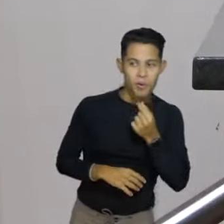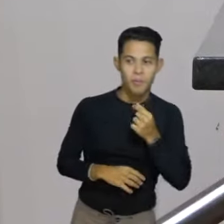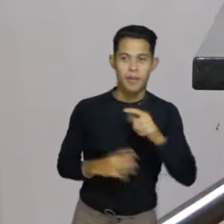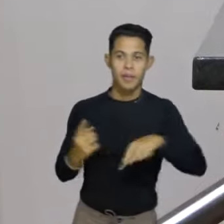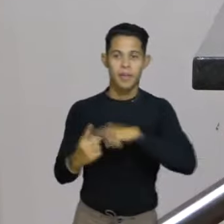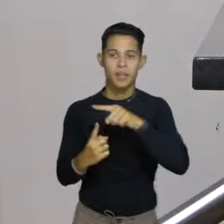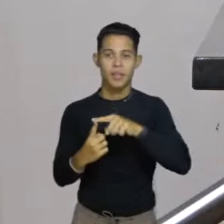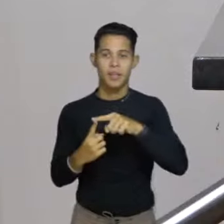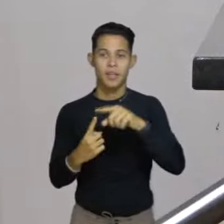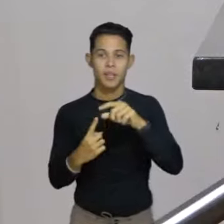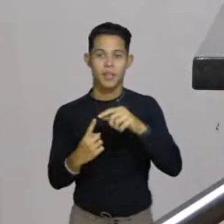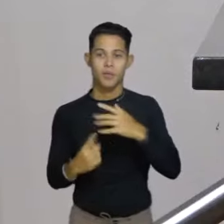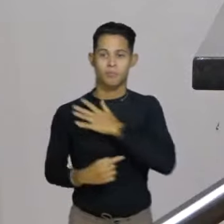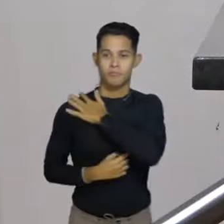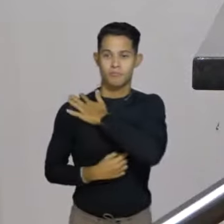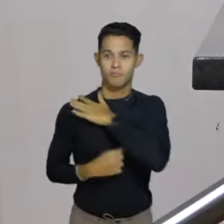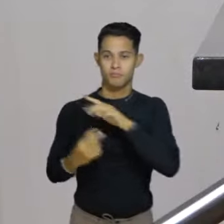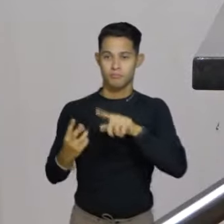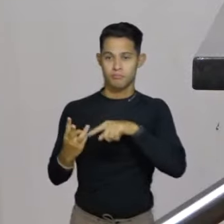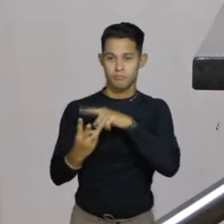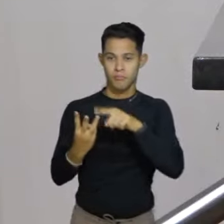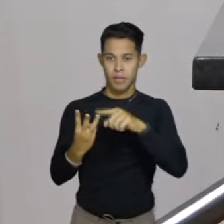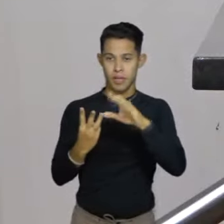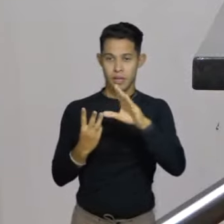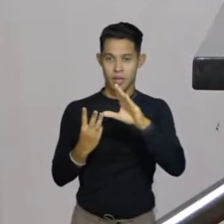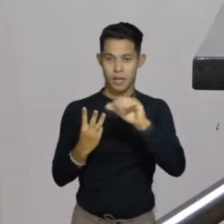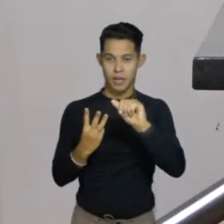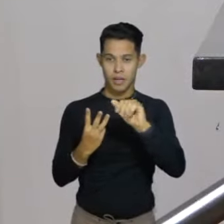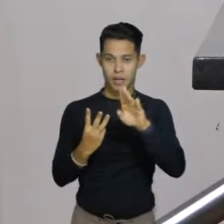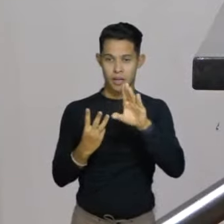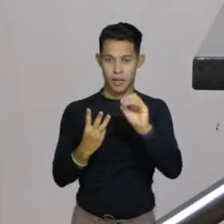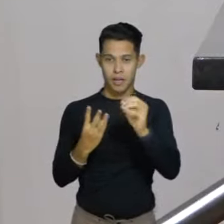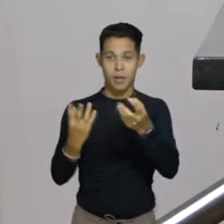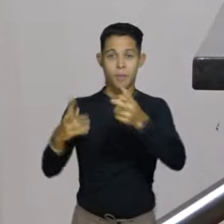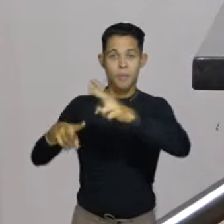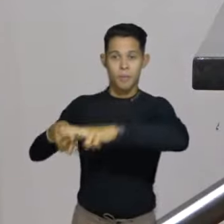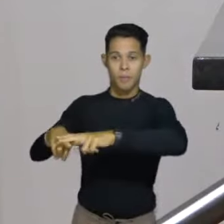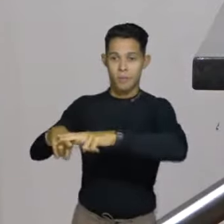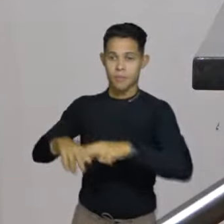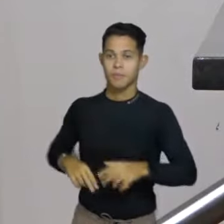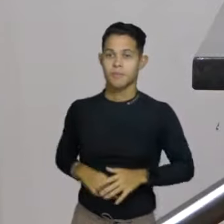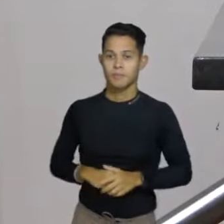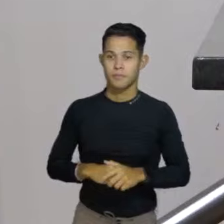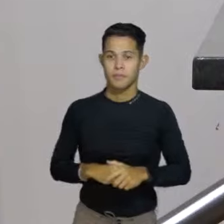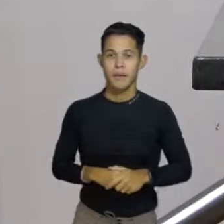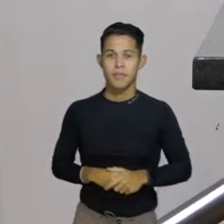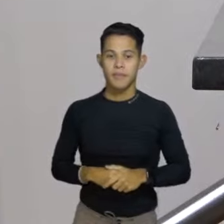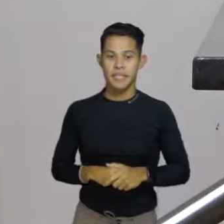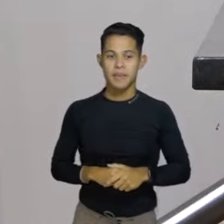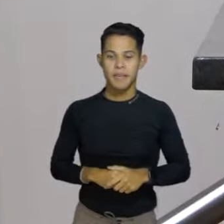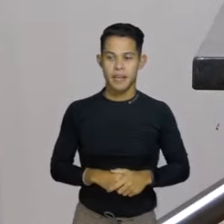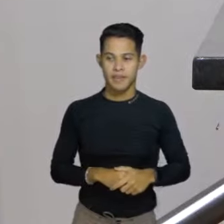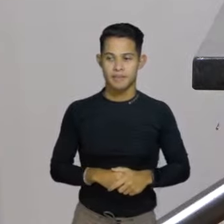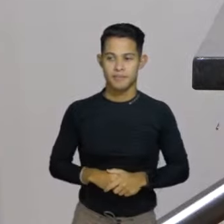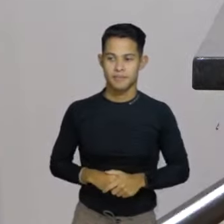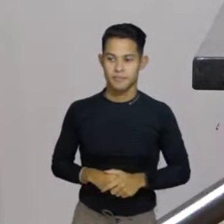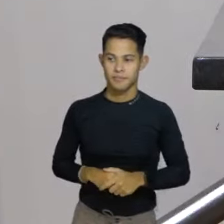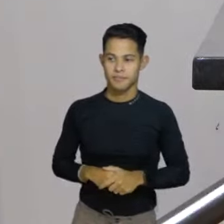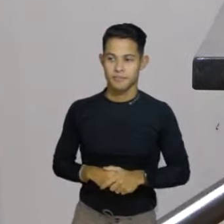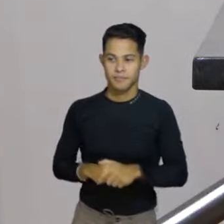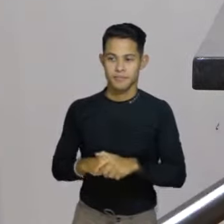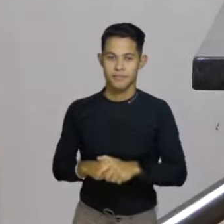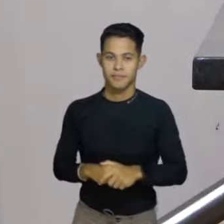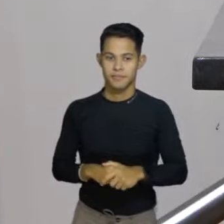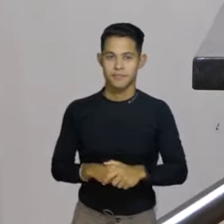Coronel estão presos e o STF tá lá funcionando eu gostaria que o STF continuasse funcionando porque é uma instituição importante mas que